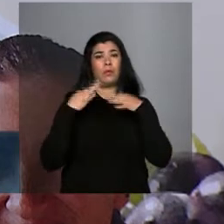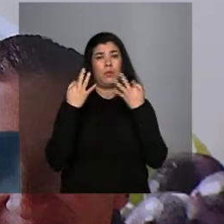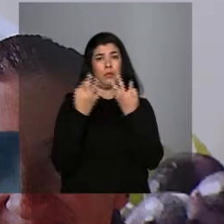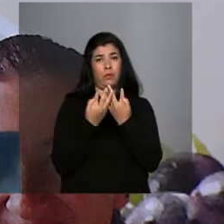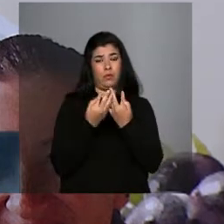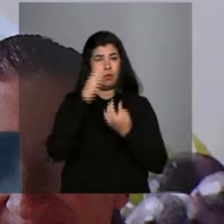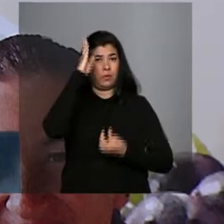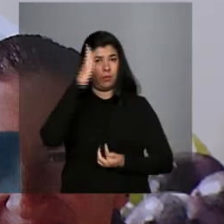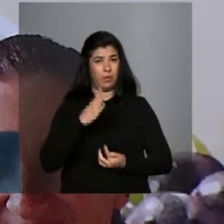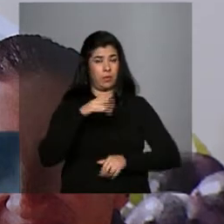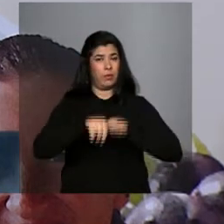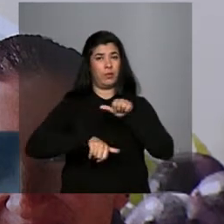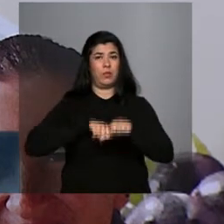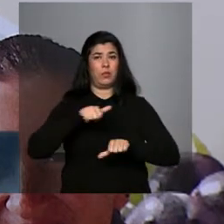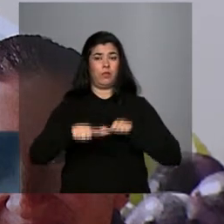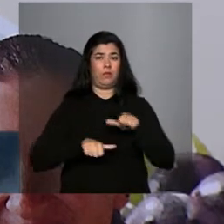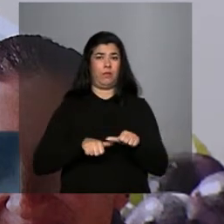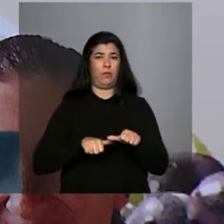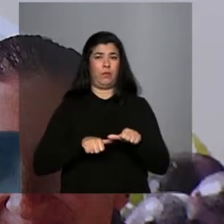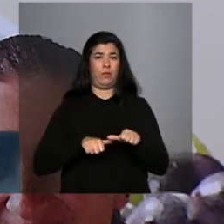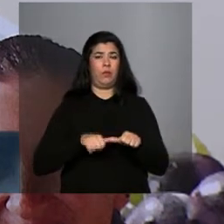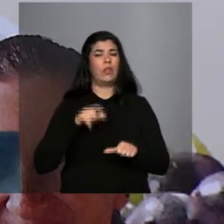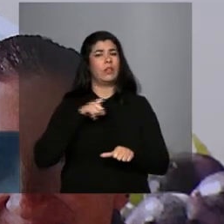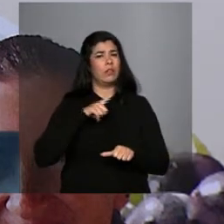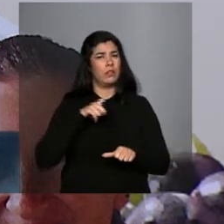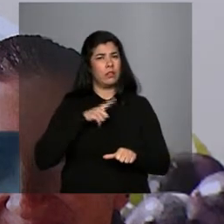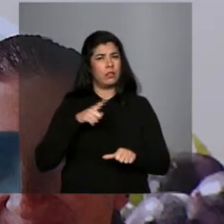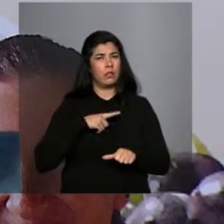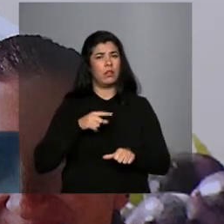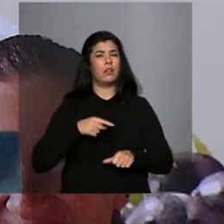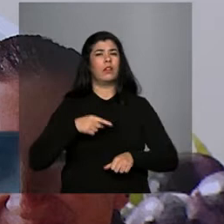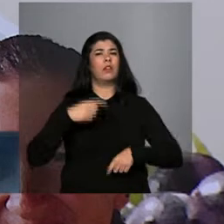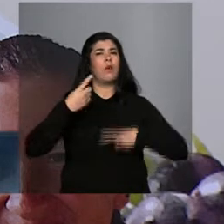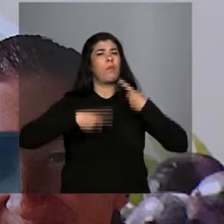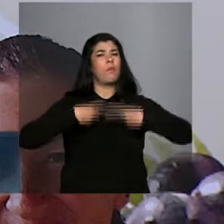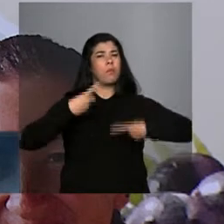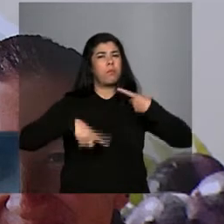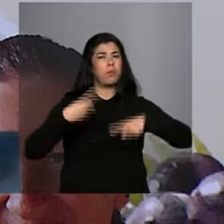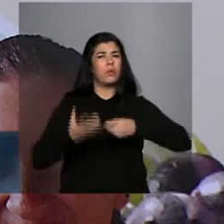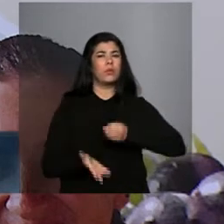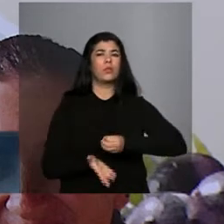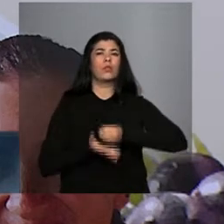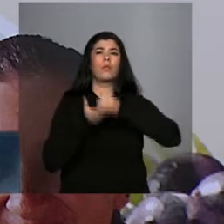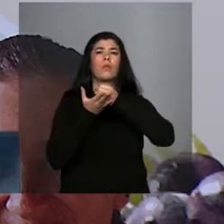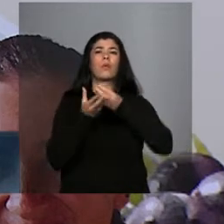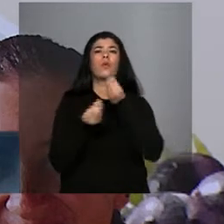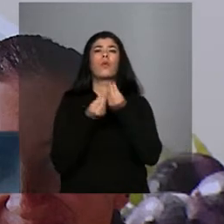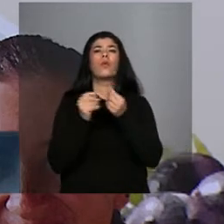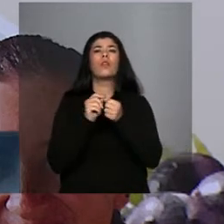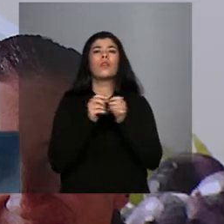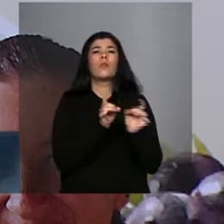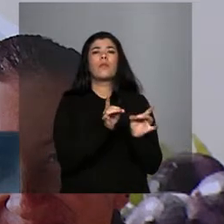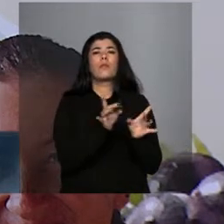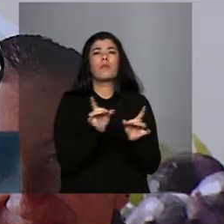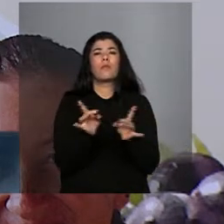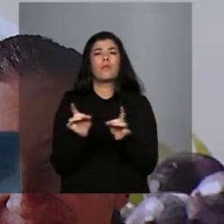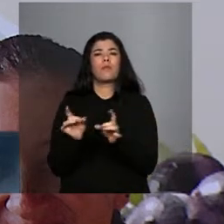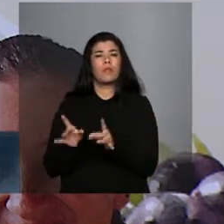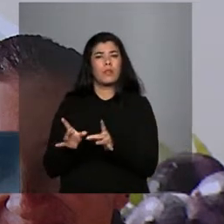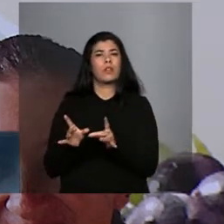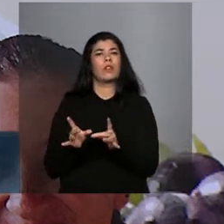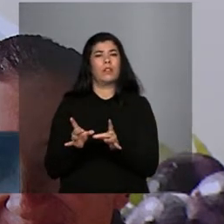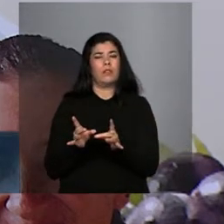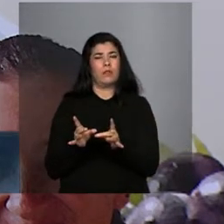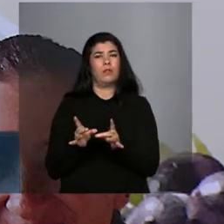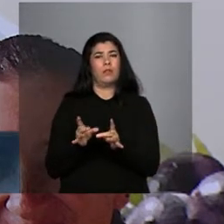transformasse. Políticas de apoio à comercialização. Eu acredito que, junto com o crédito, foi